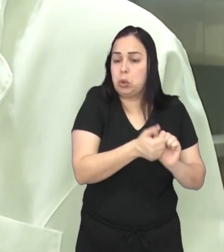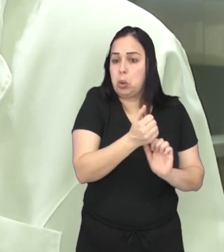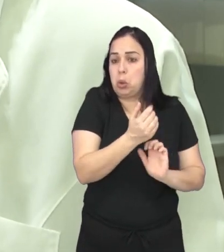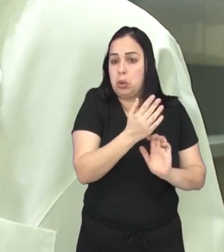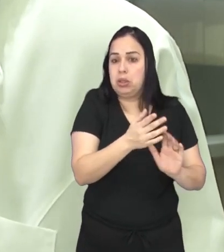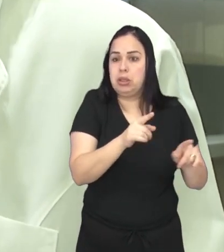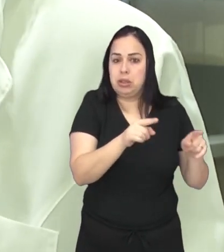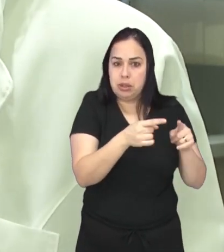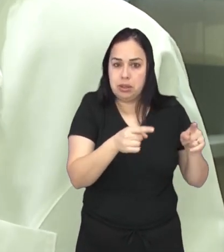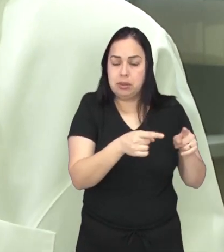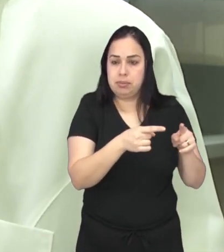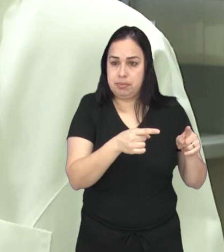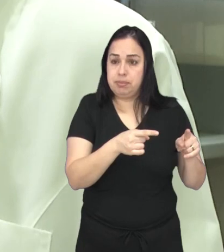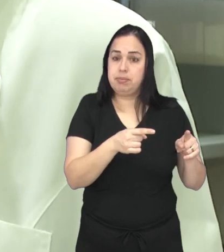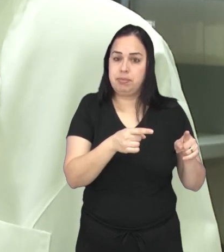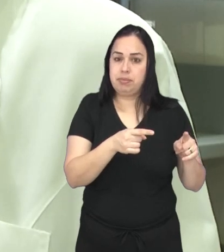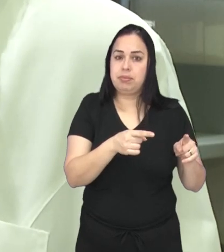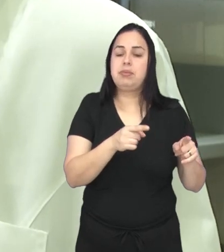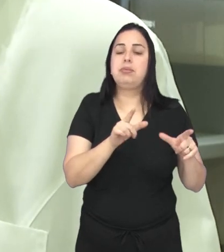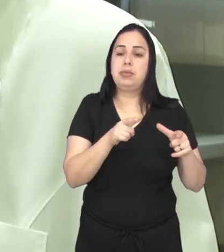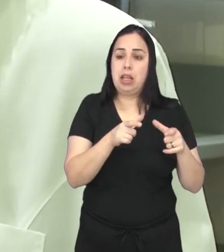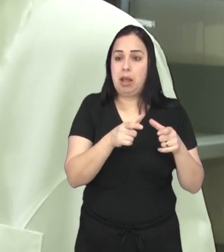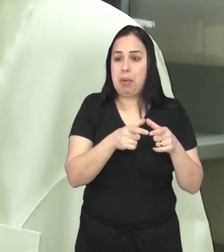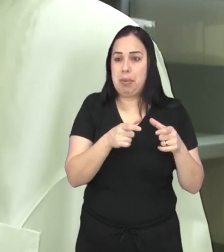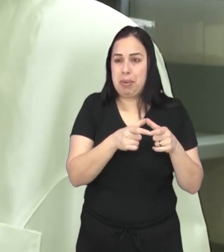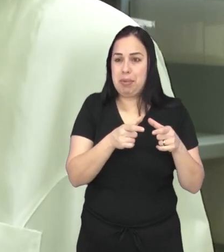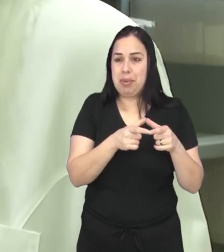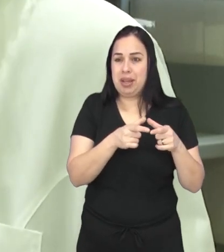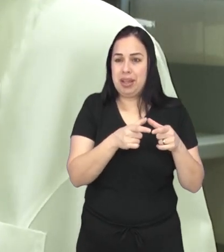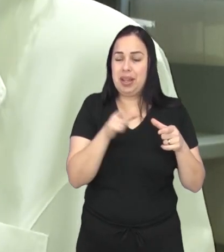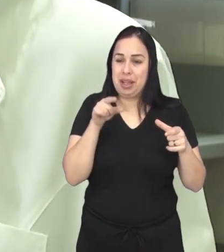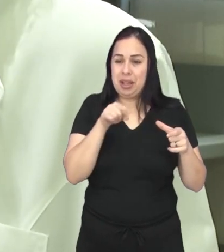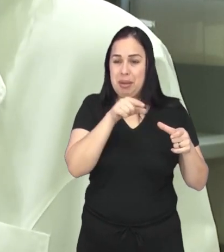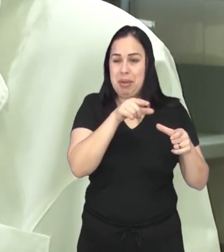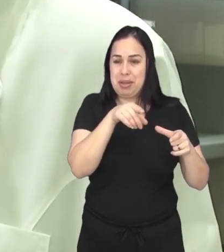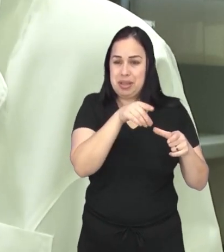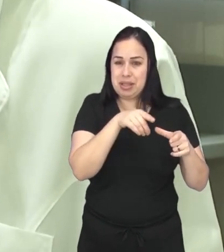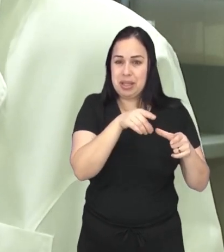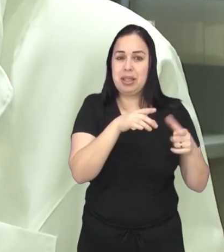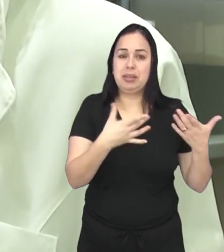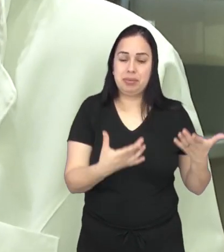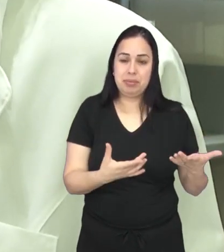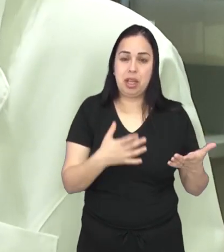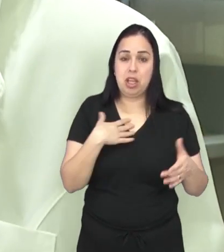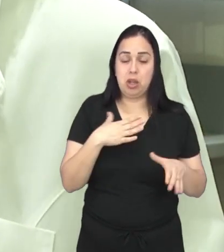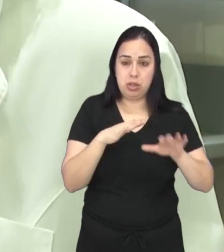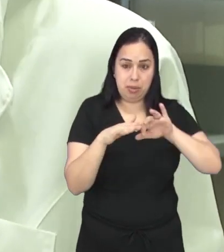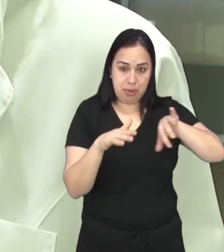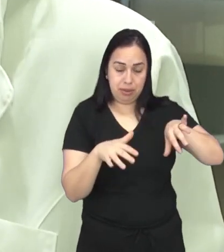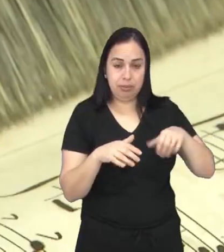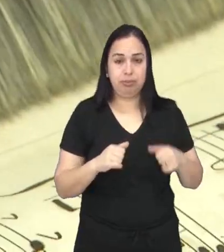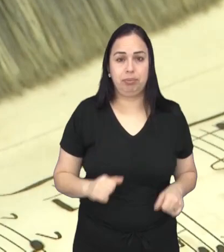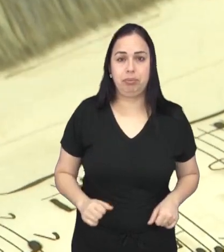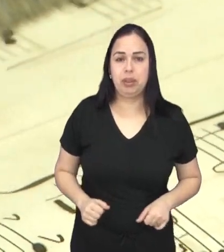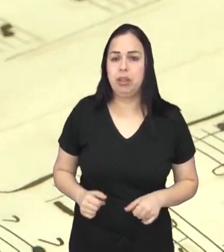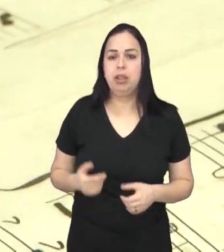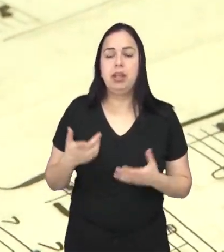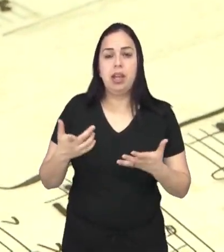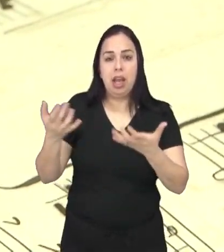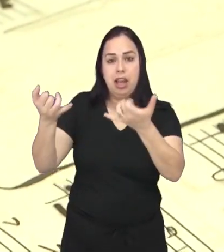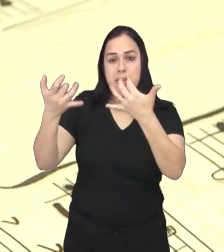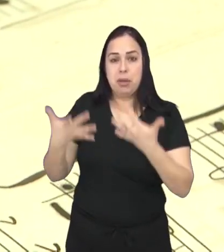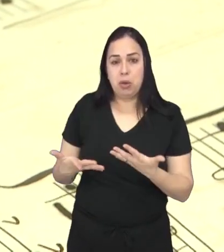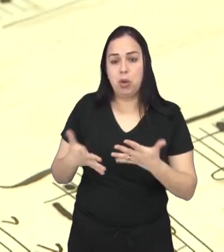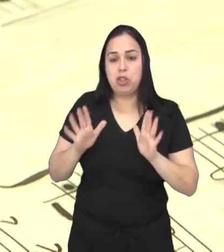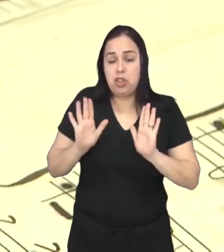o conteúdo, até mesmo os discos, né, os CDs que o Clube do Choro desenvolveu aqui na cidade, a gente separa. E como